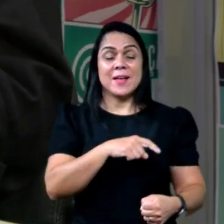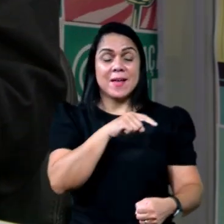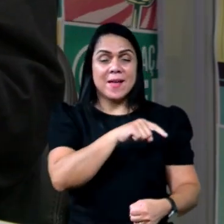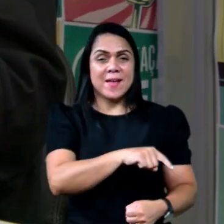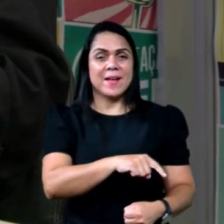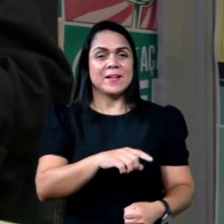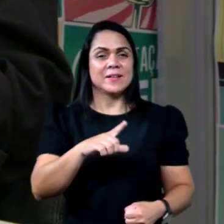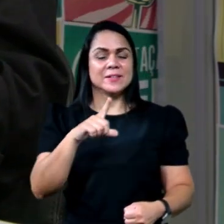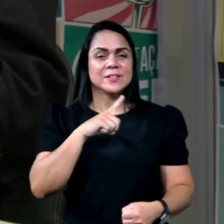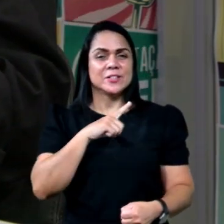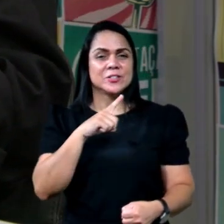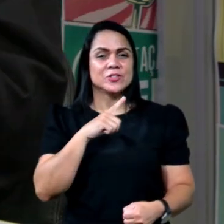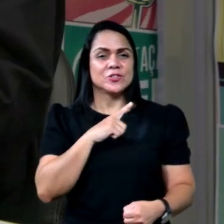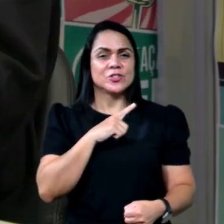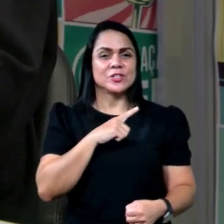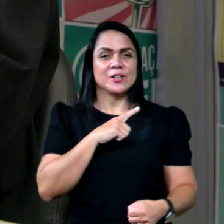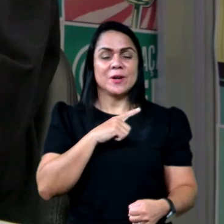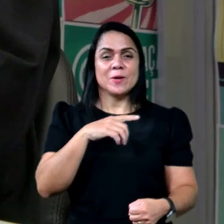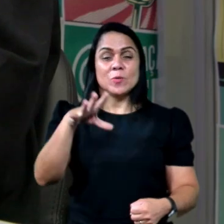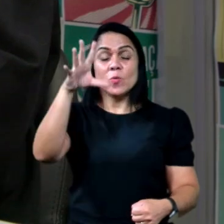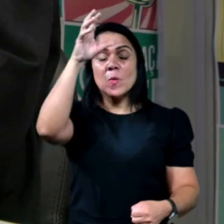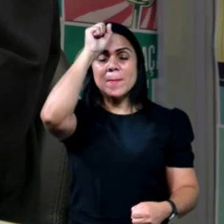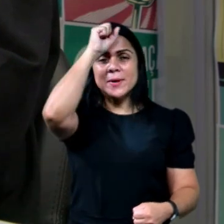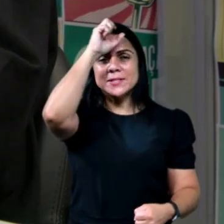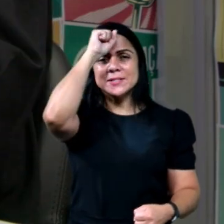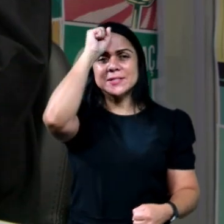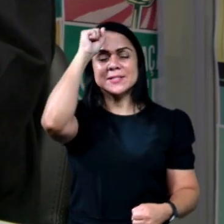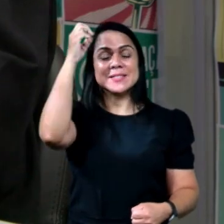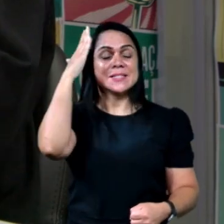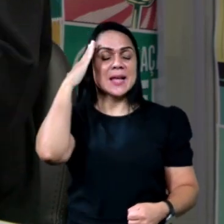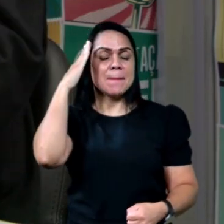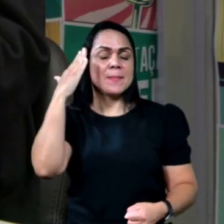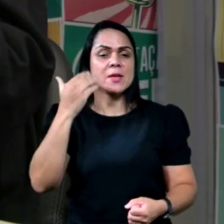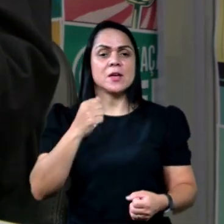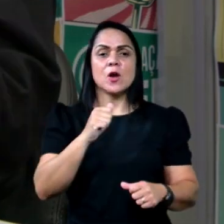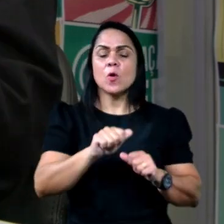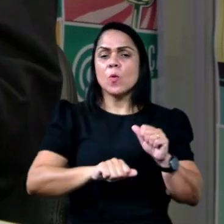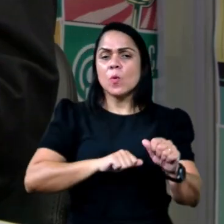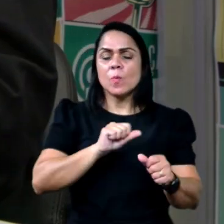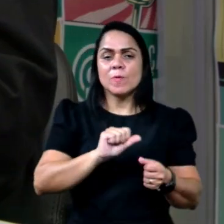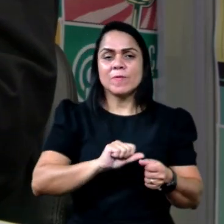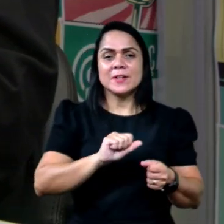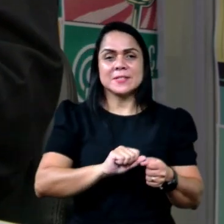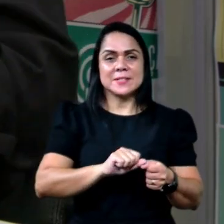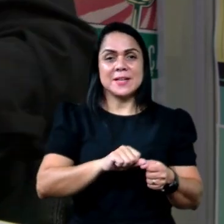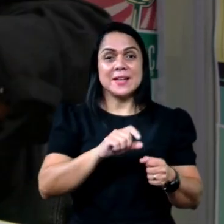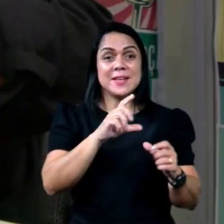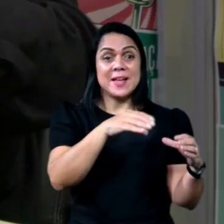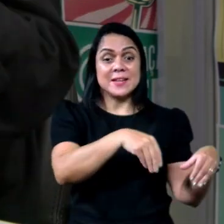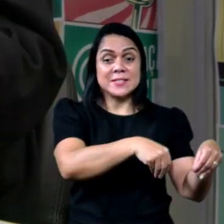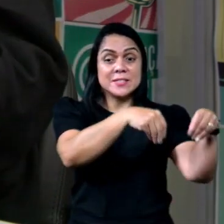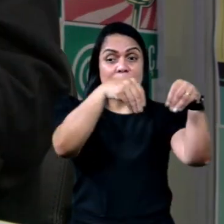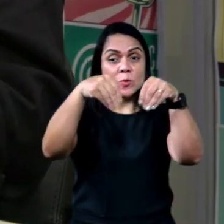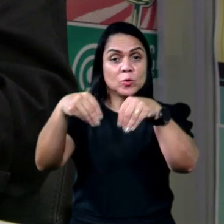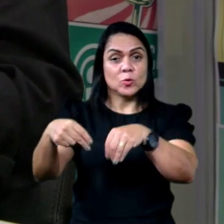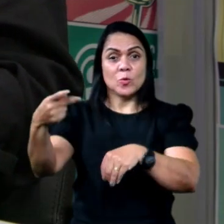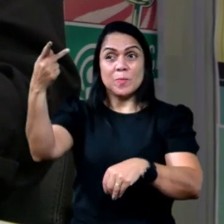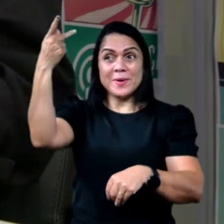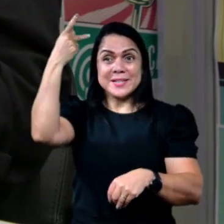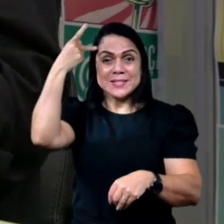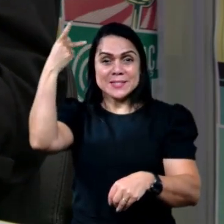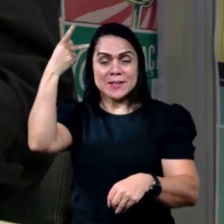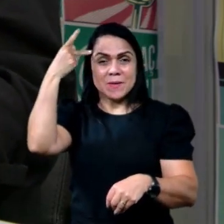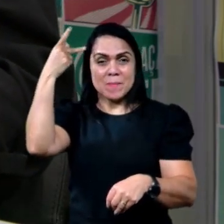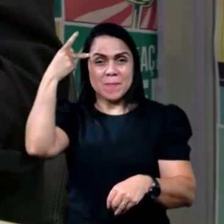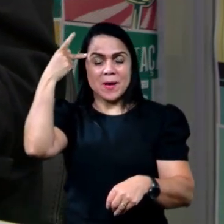fazer. E quando ela vai, né, para São Paulo e acaba morando numa favela, ela segue com aqueles saberes